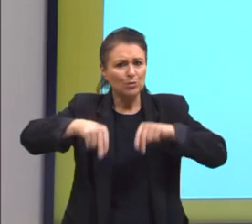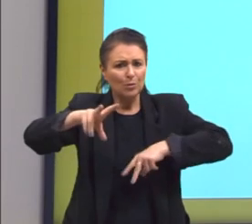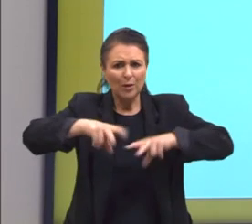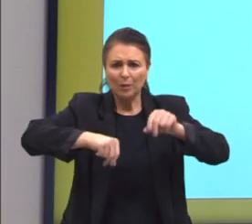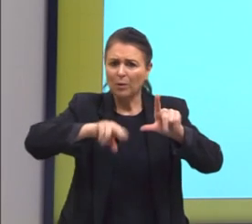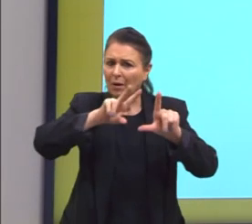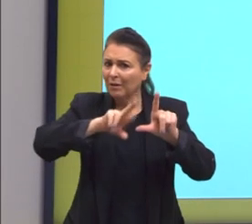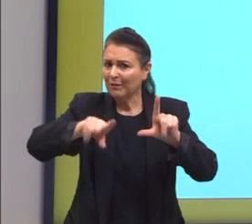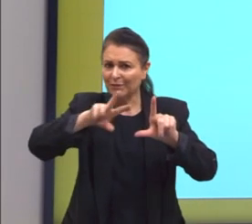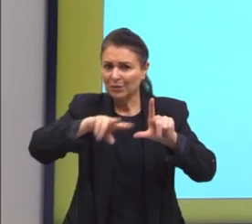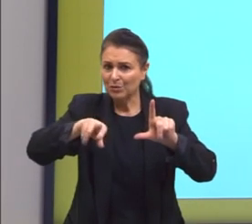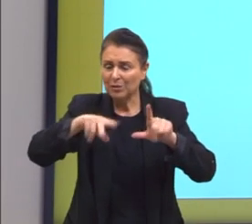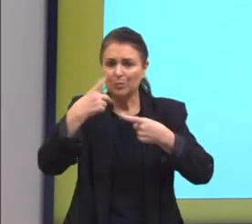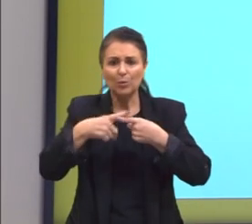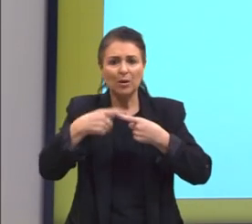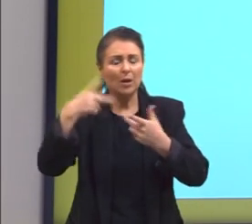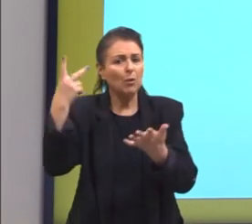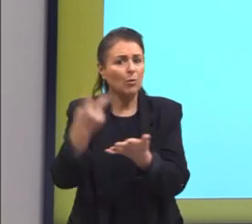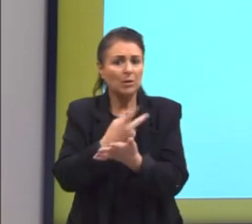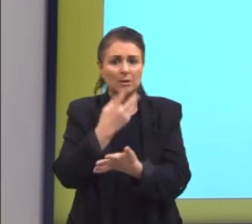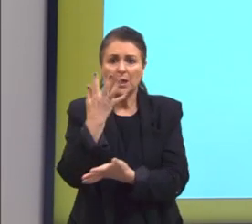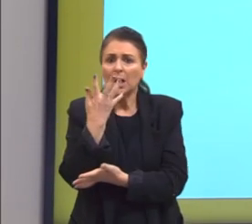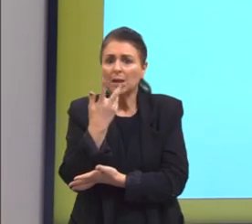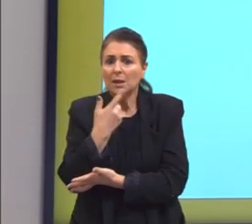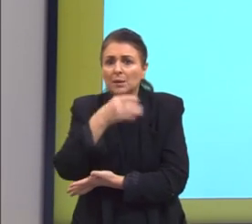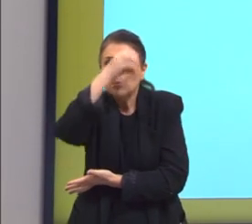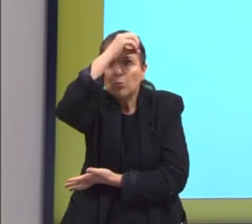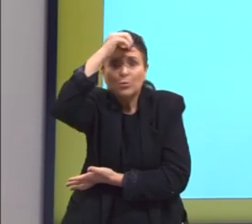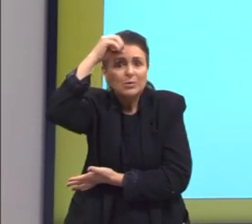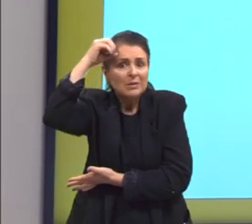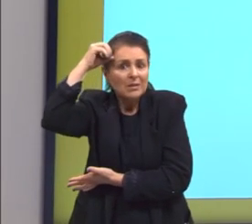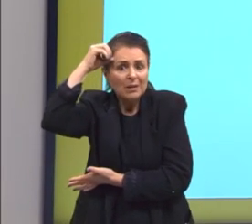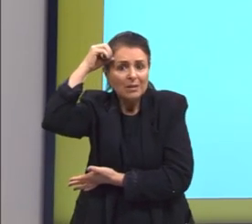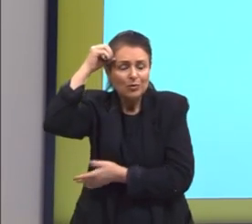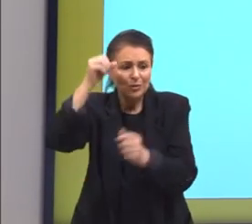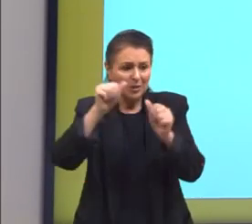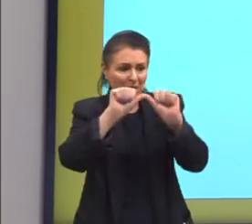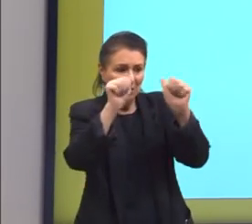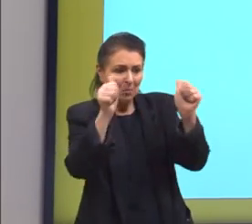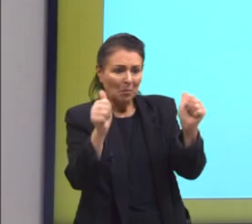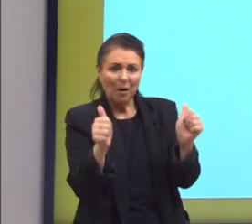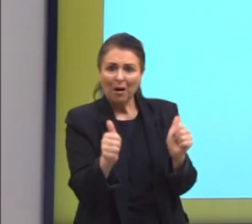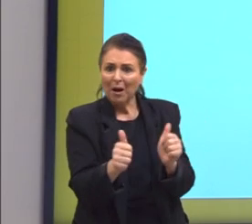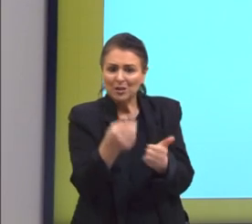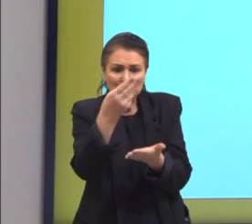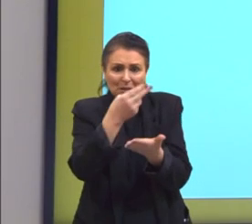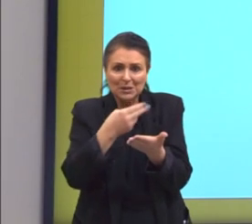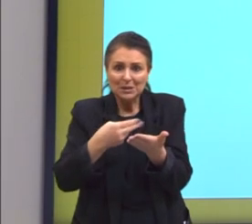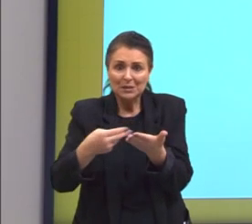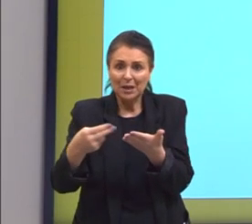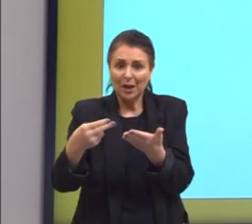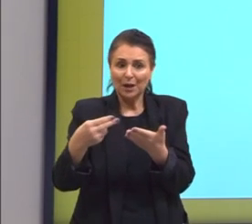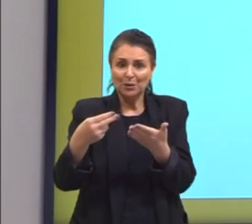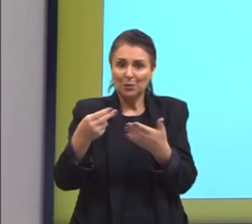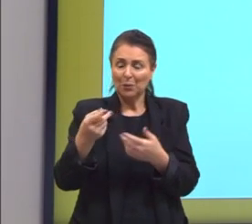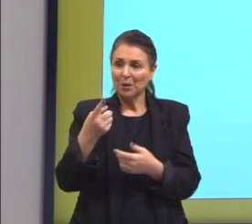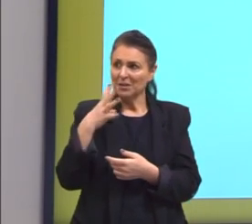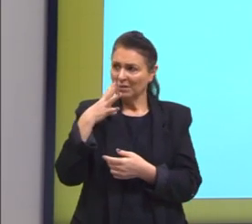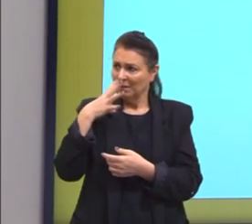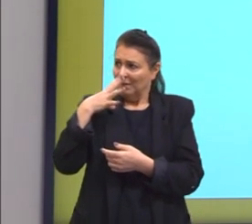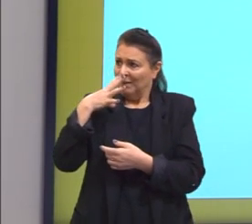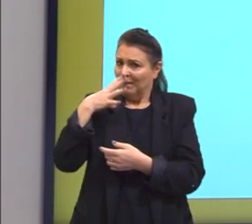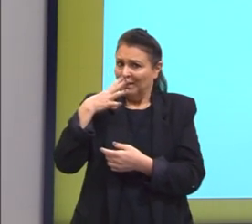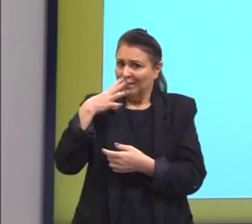Isso ocorre por uma crença Inocente em imagens meramente ilustrativas Que despertam a